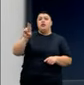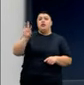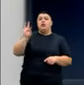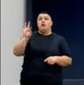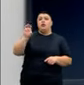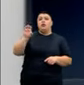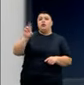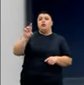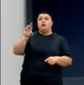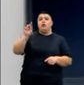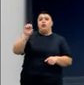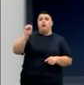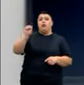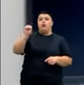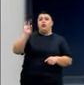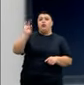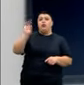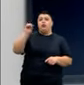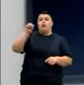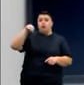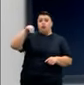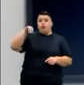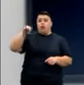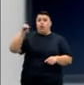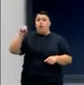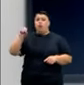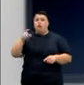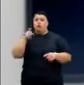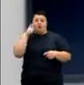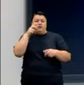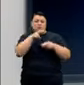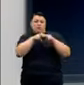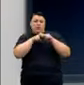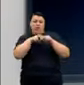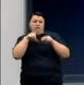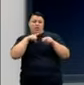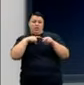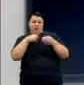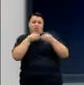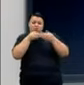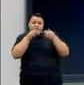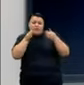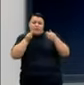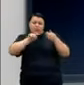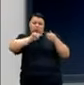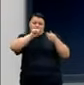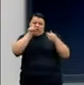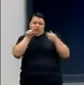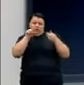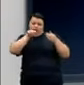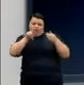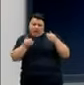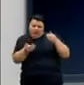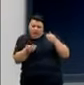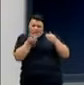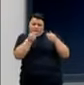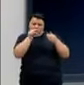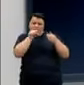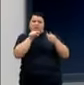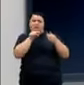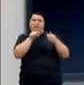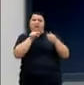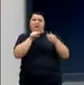abertura, né? Aqui na gástrula, ela possui uma abertura. Essa abertura,